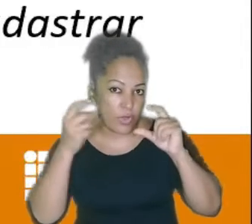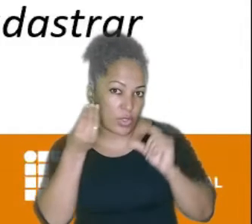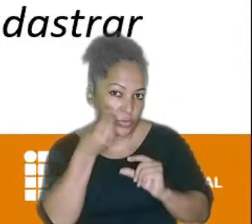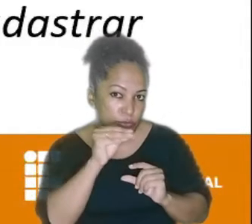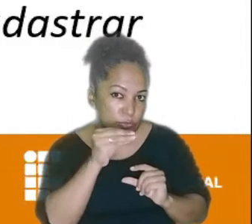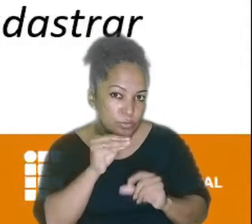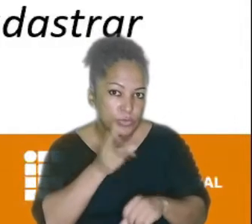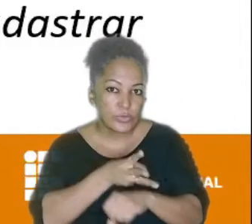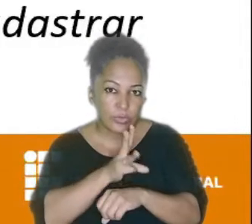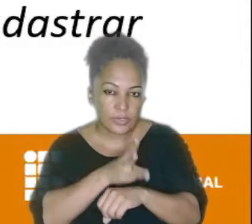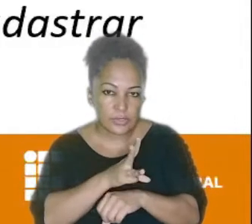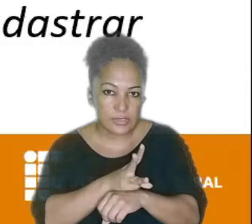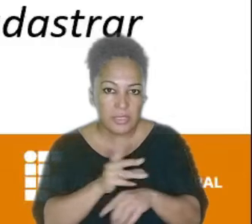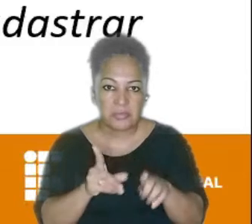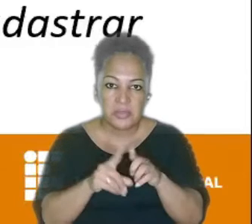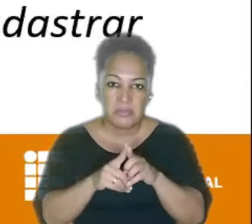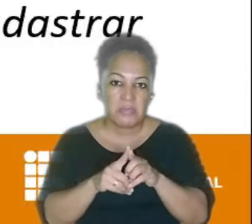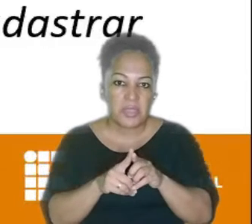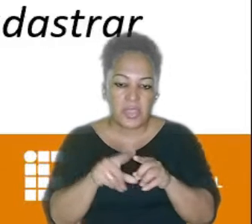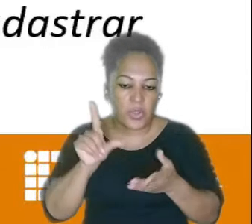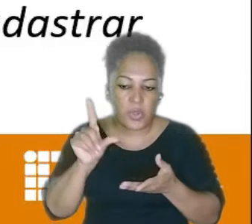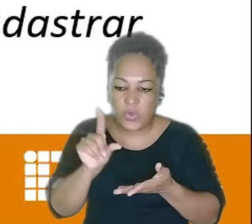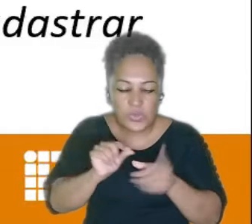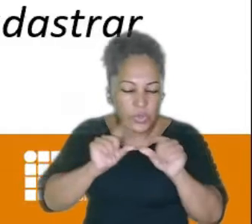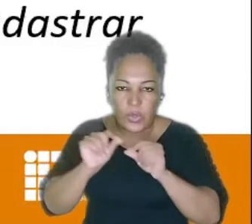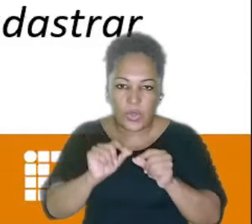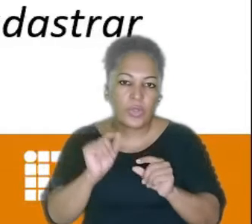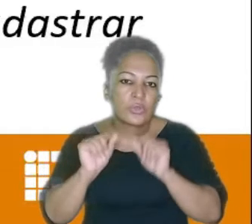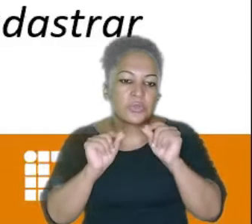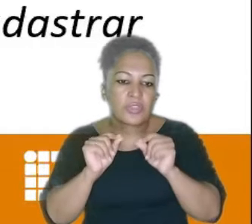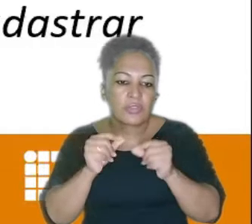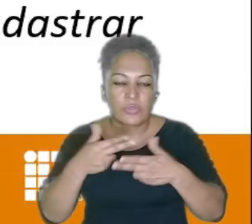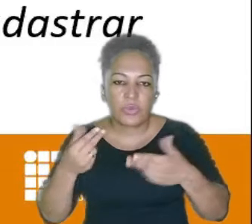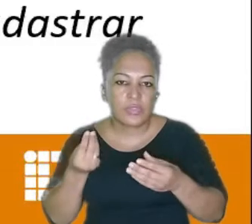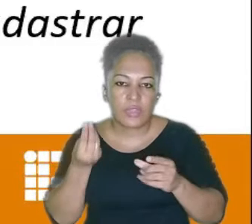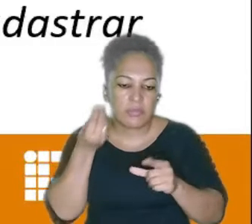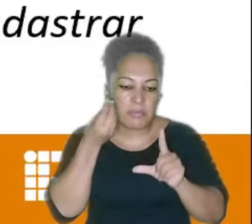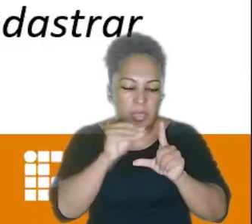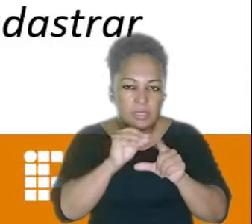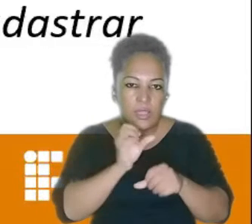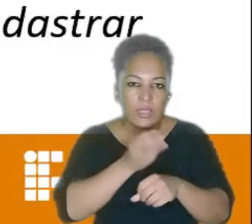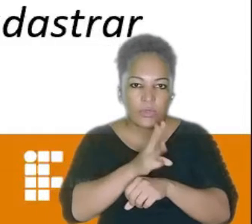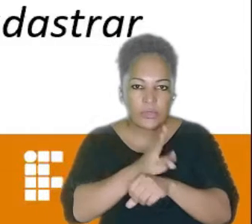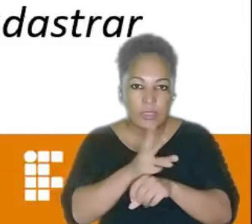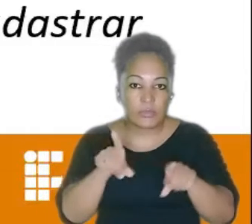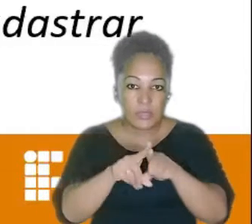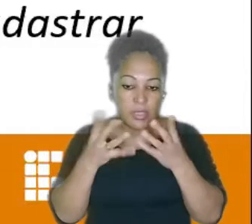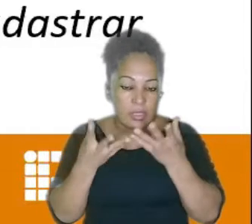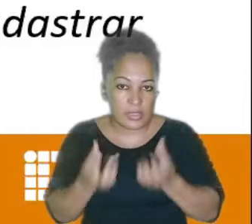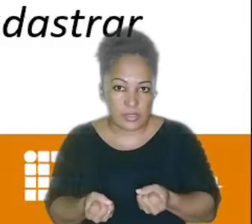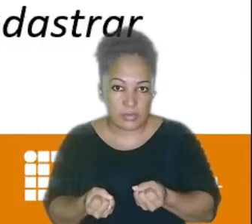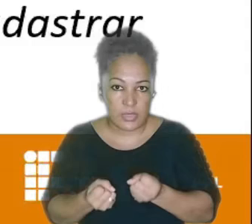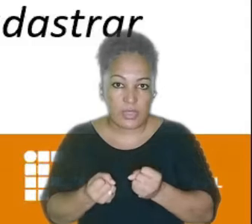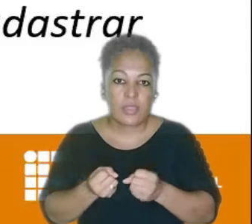enviar uma foto, né? Enviar um arquivo qualquer. O que mais que nós temos? Receber